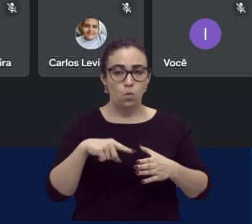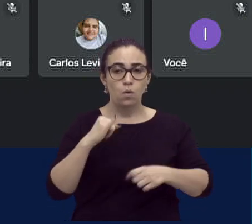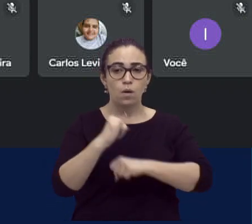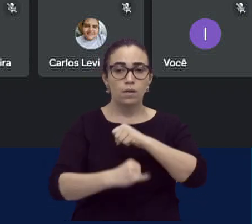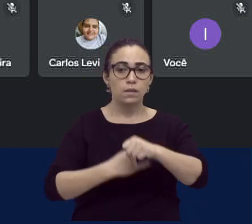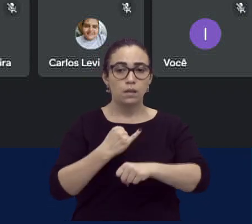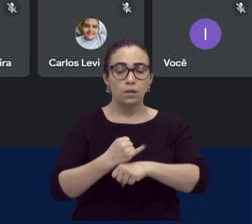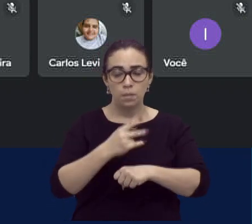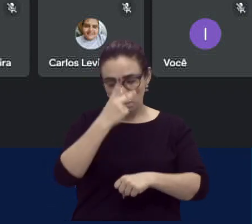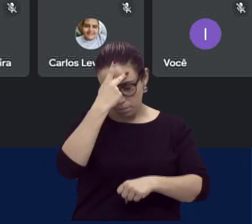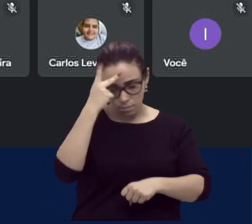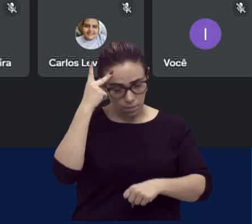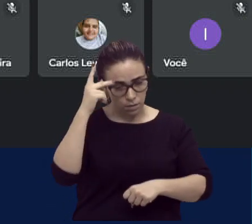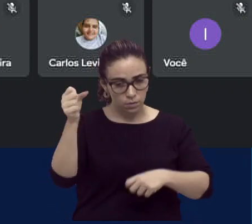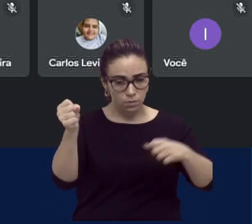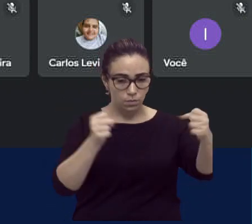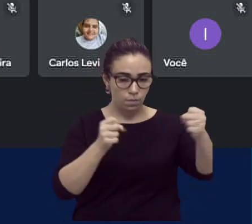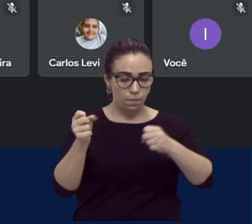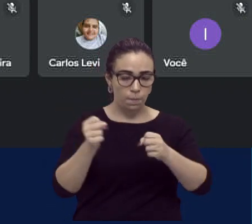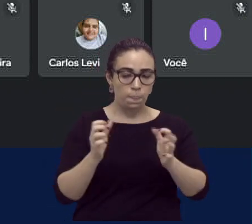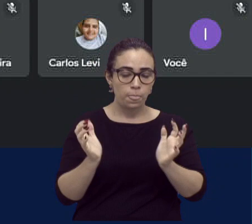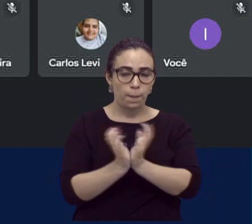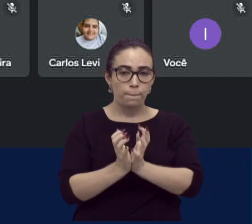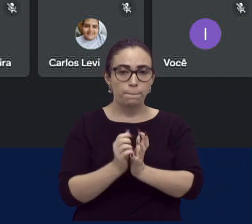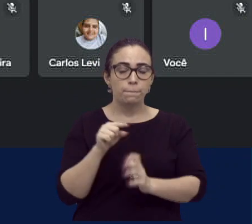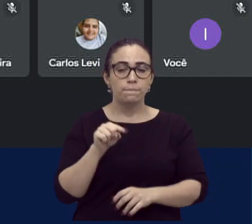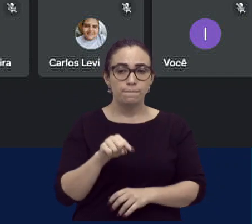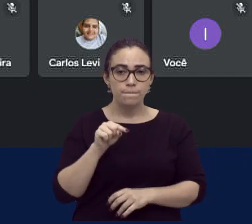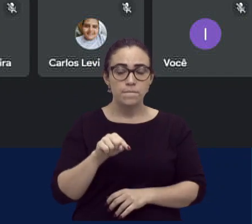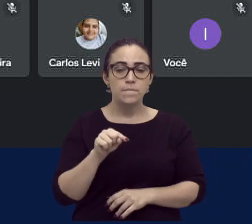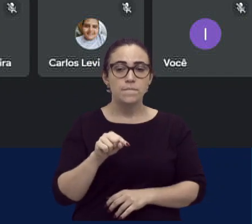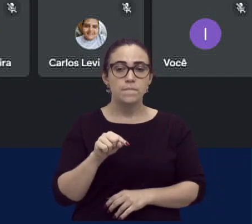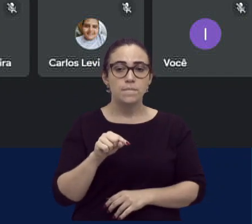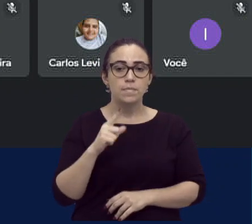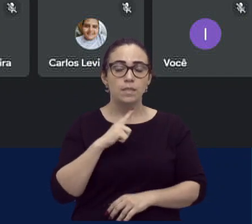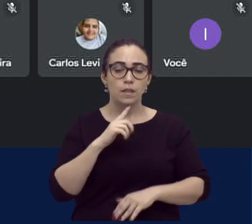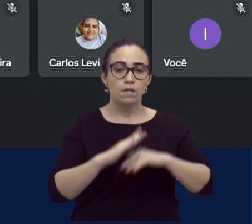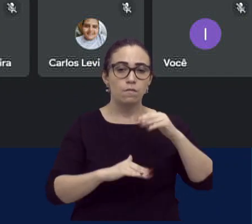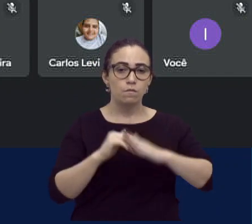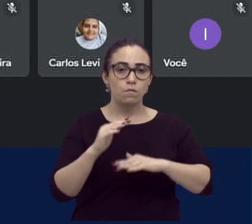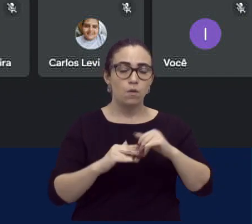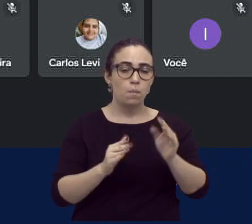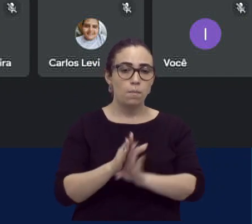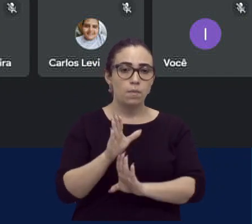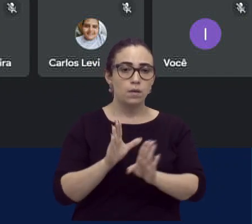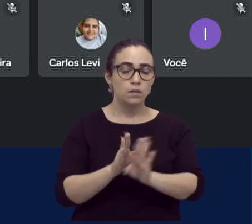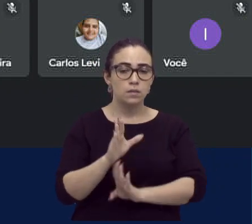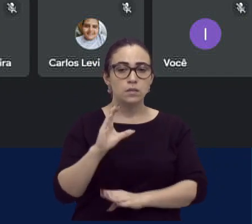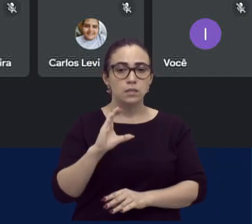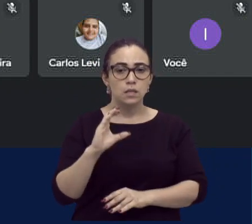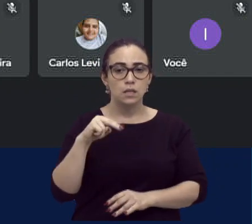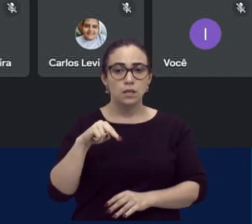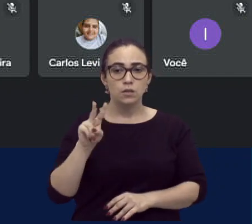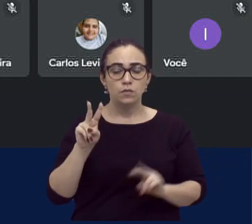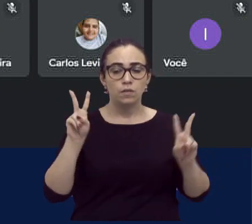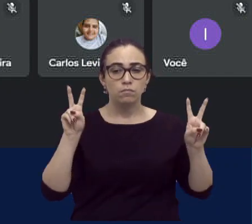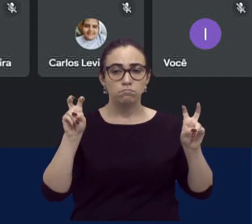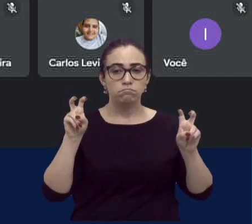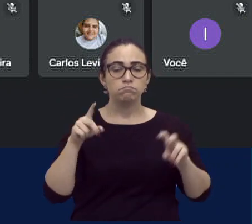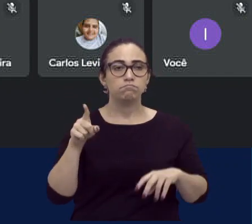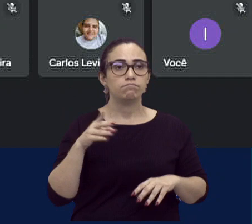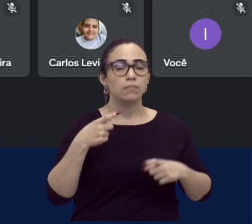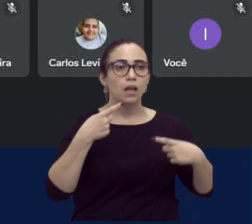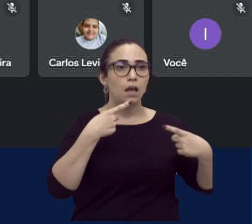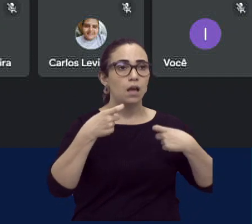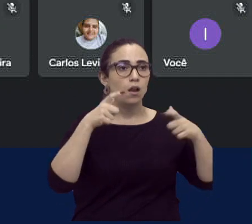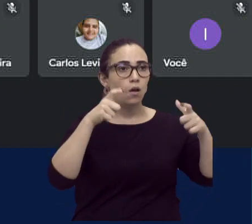as pessoas que participam desse grupo, elas passam por uma formação de CNV, e elas atuam em espaços de